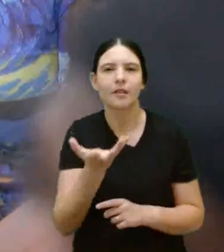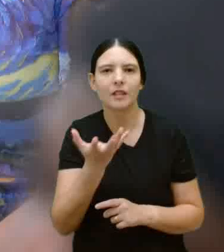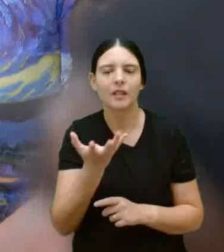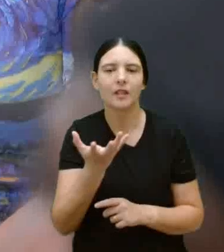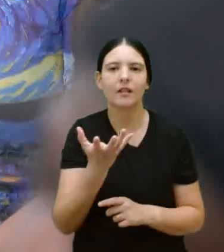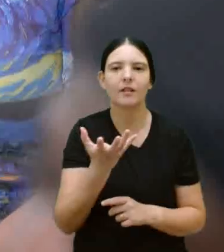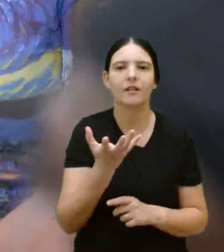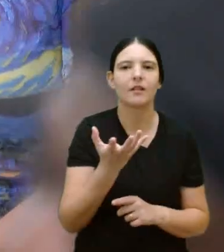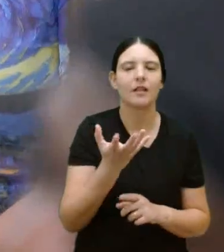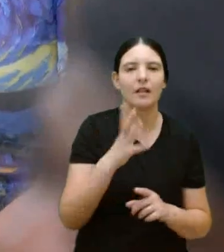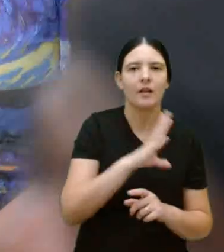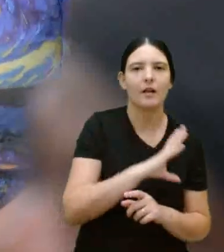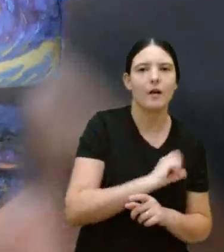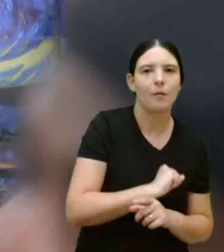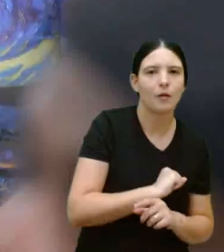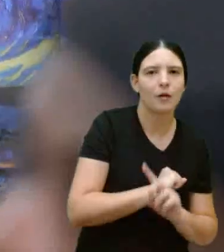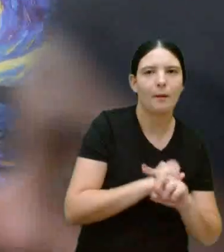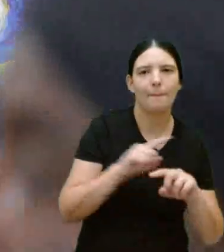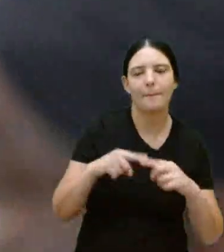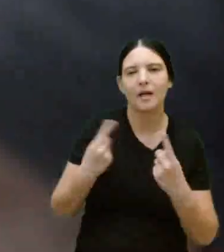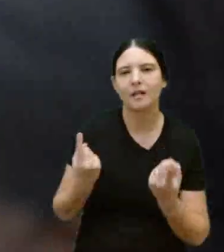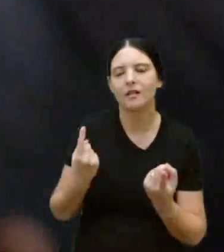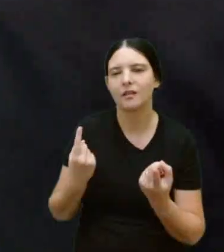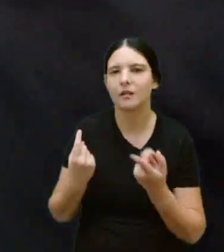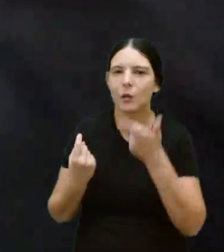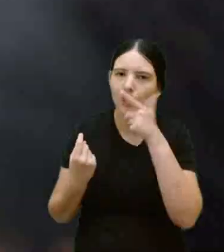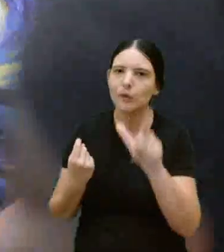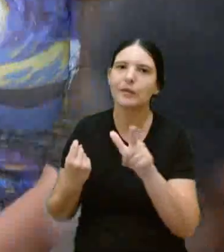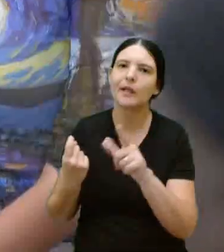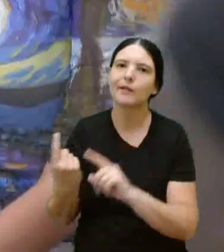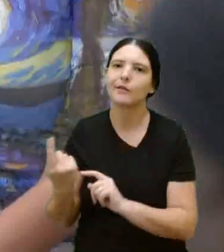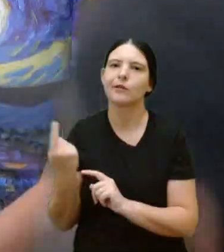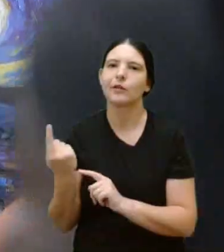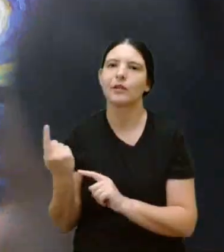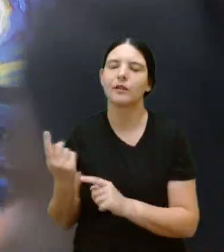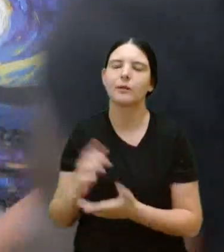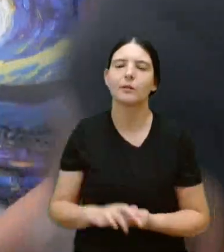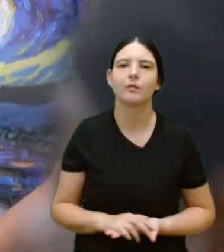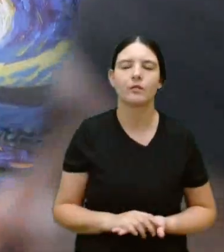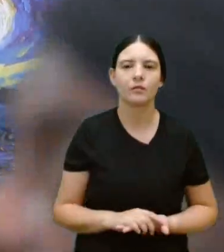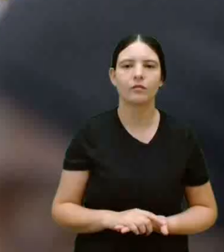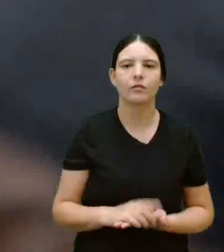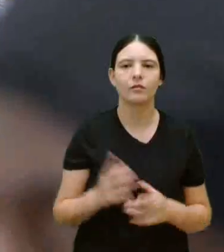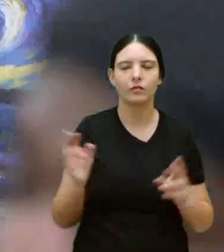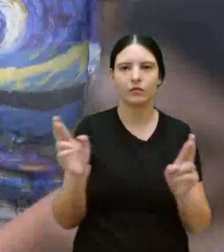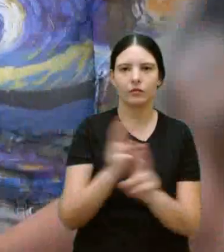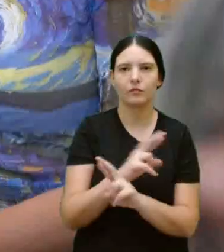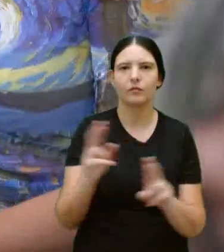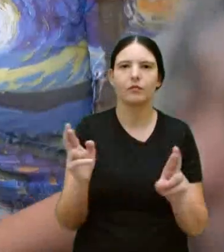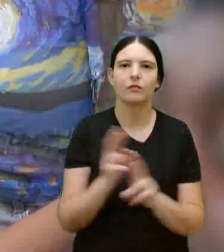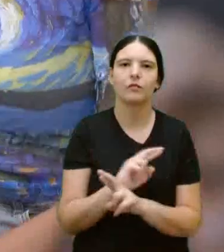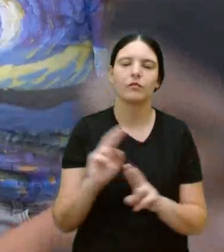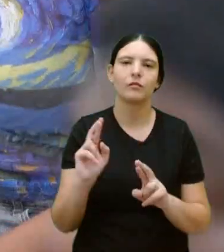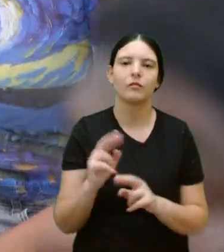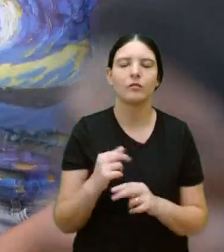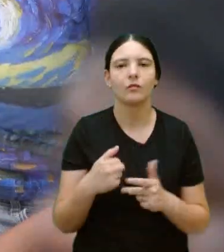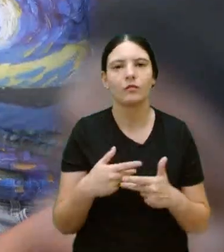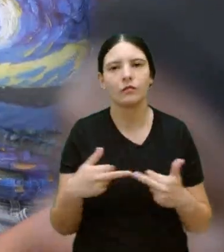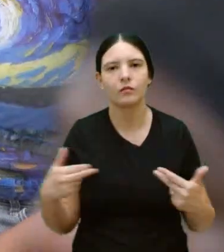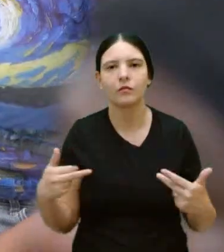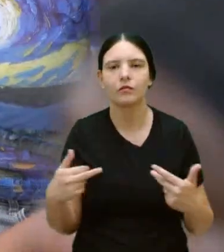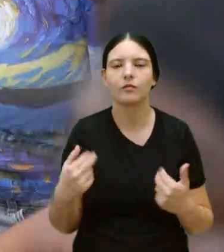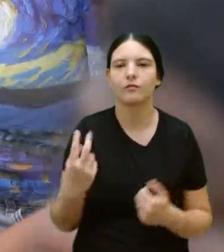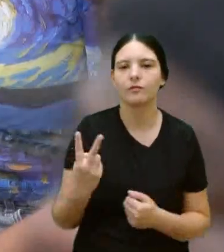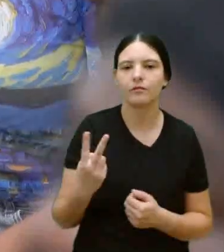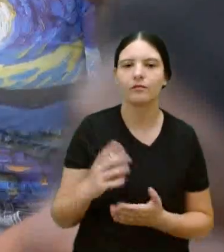e acerta na solidão, ao contrário. E eu fiquei pensando na relação entre esses dois fenômenos, né? E